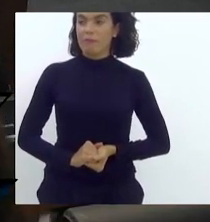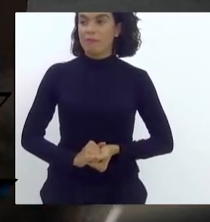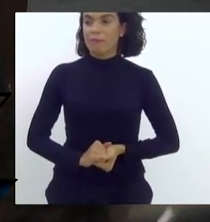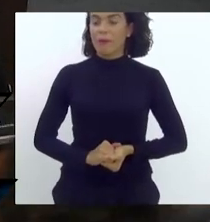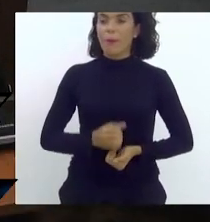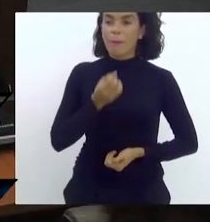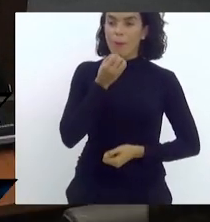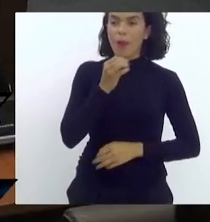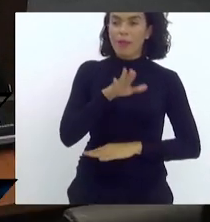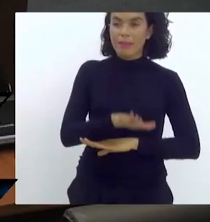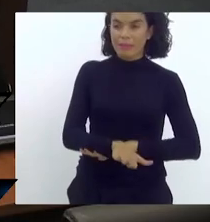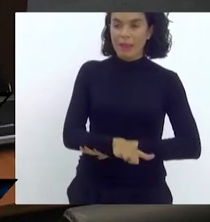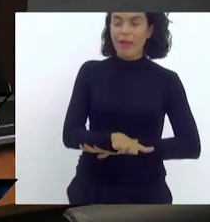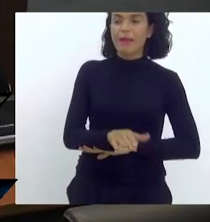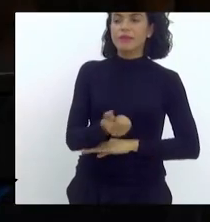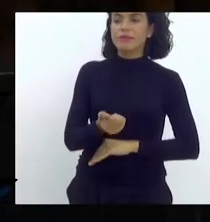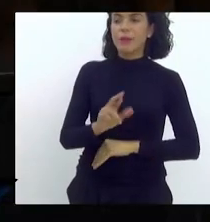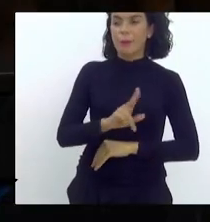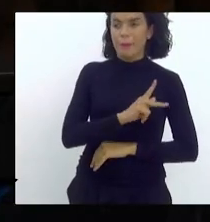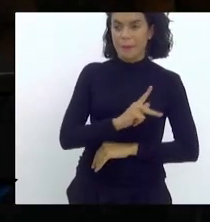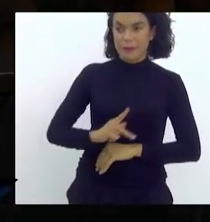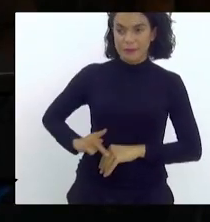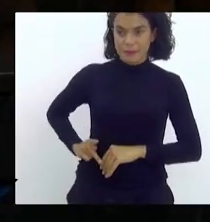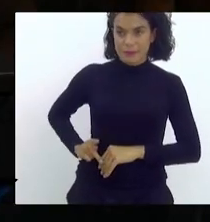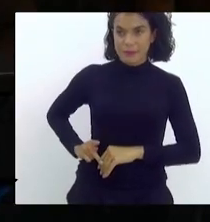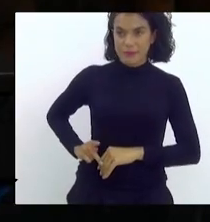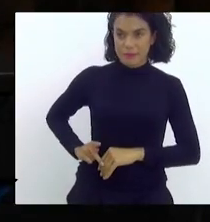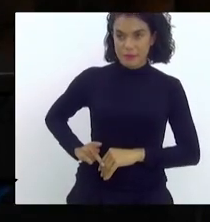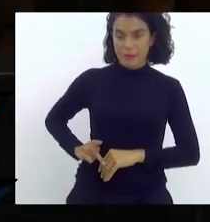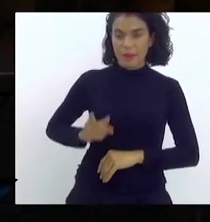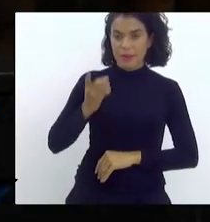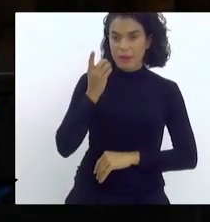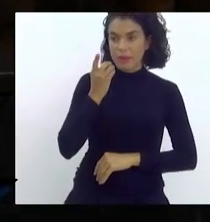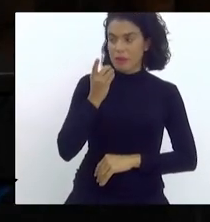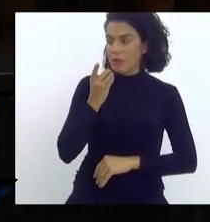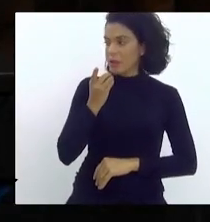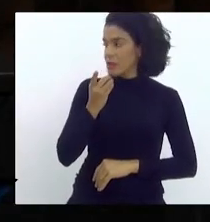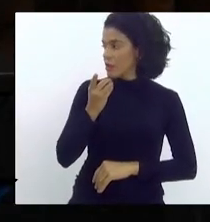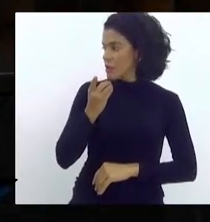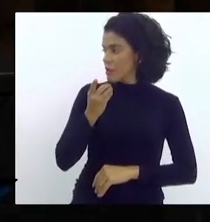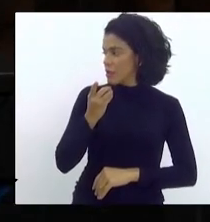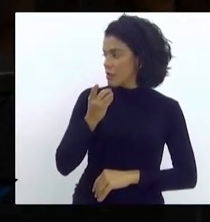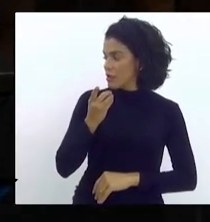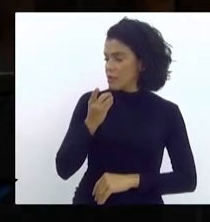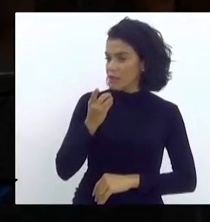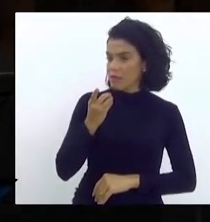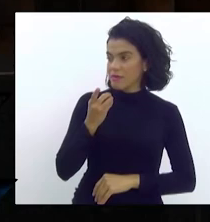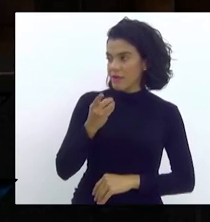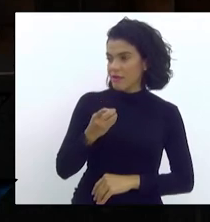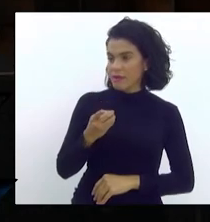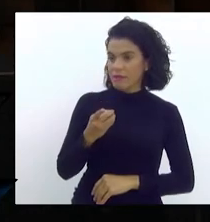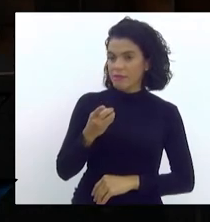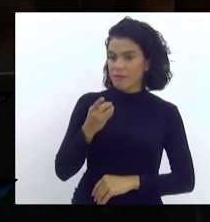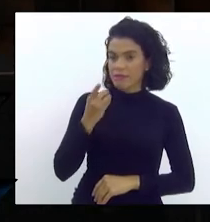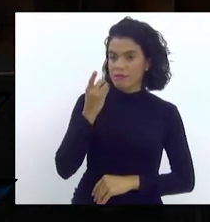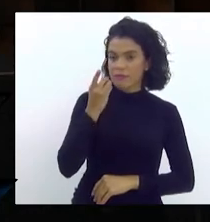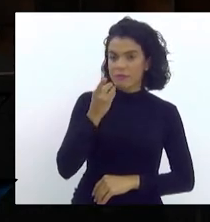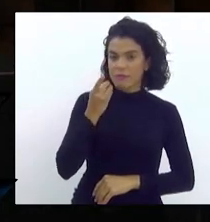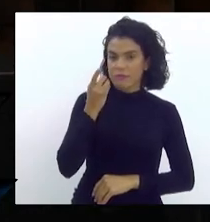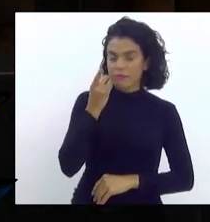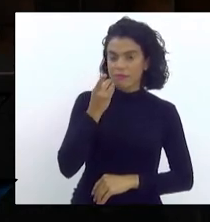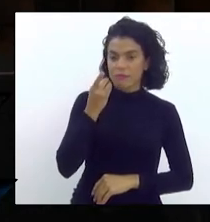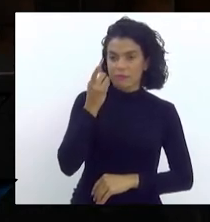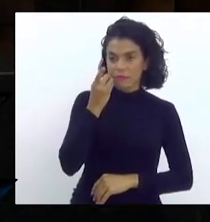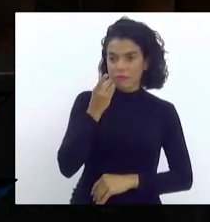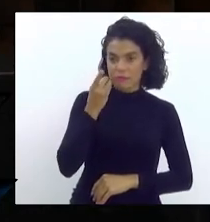Boa tarde, senhor presidente, deputado Renato Machado, muito prazer vê-lo aqui